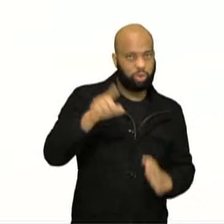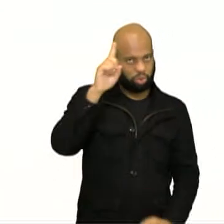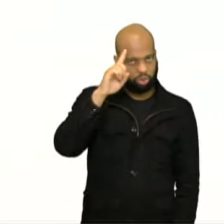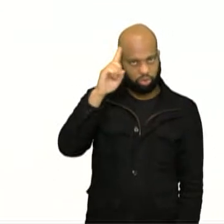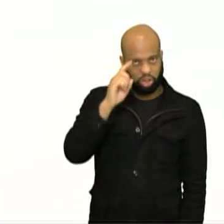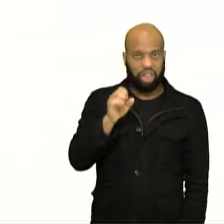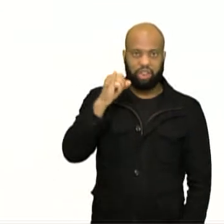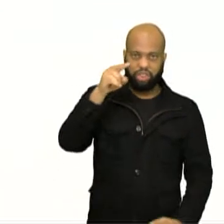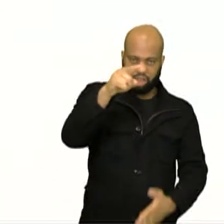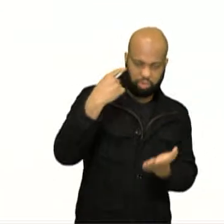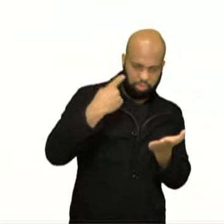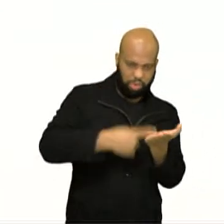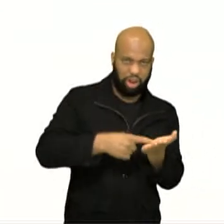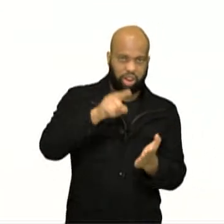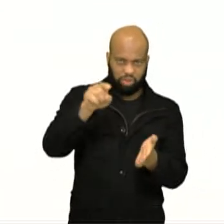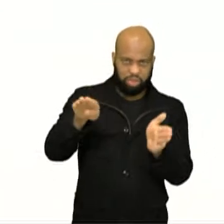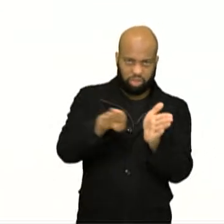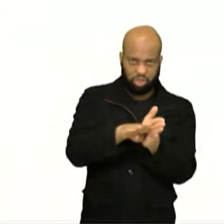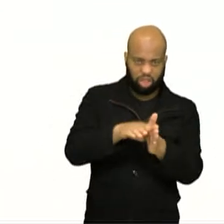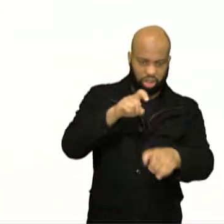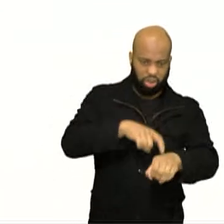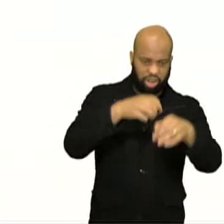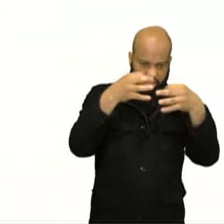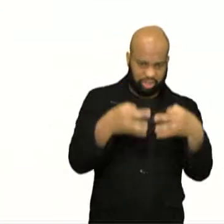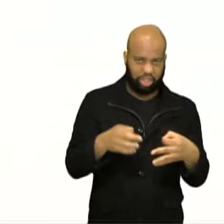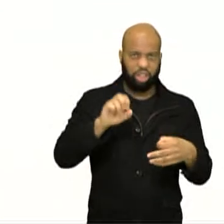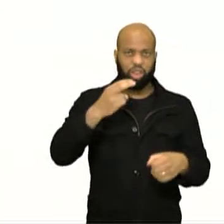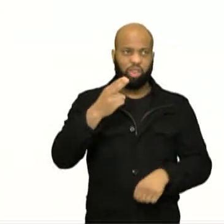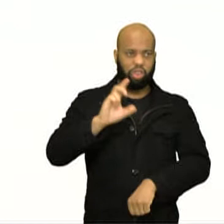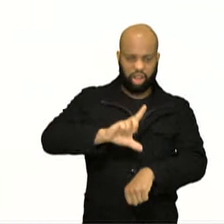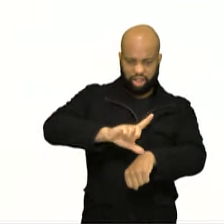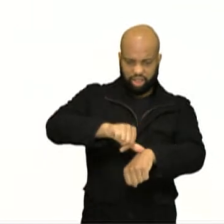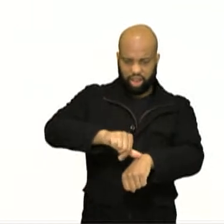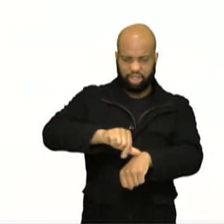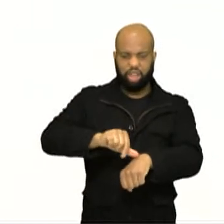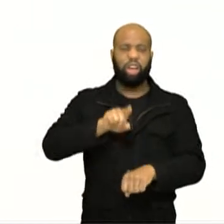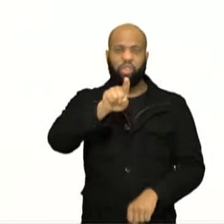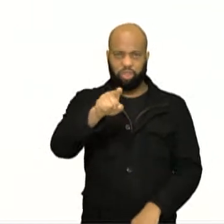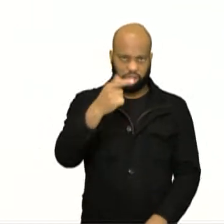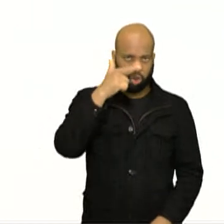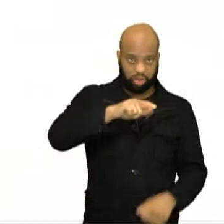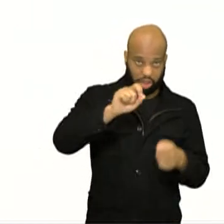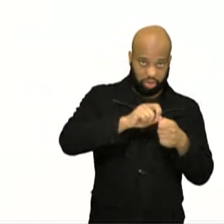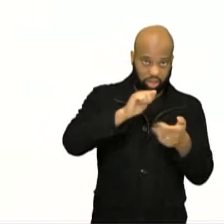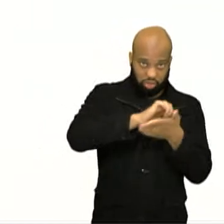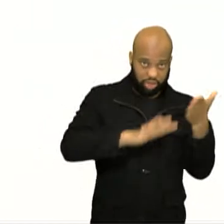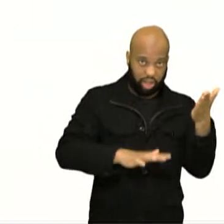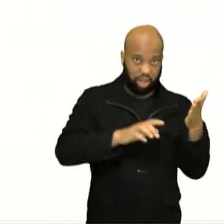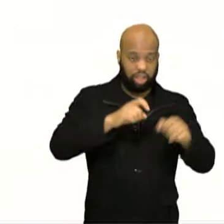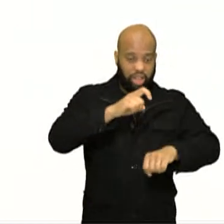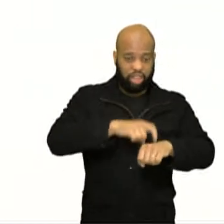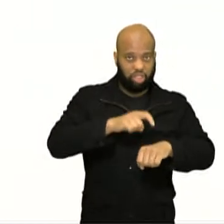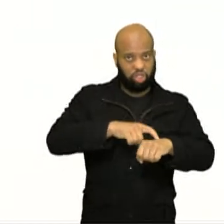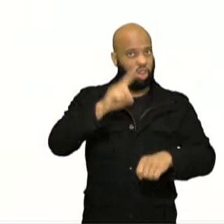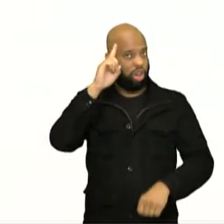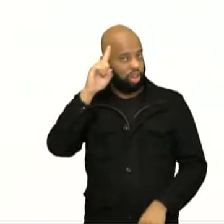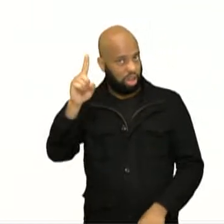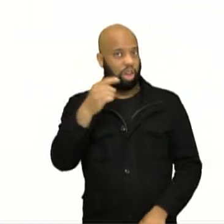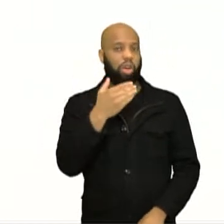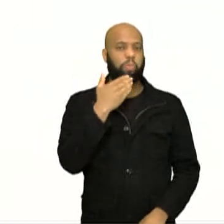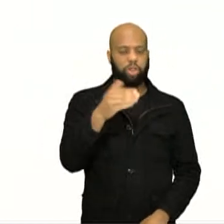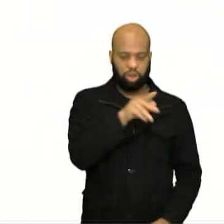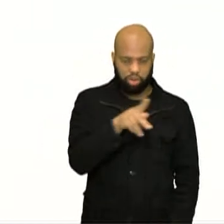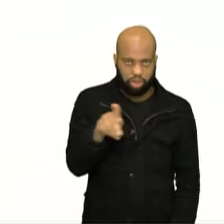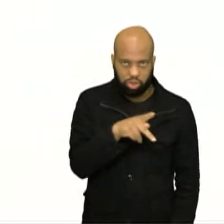um compromisso, você chega no horário ou se atrasa? Você costuma entregar as suas tarefas nas datas corretas? Discorra